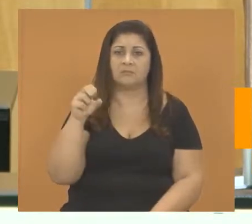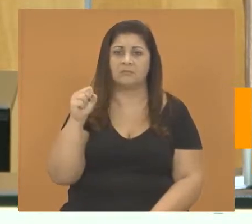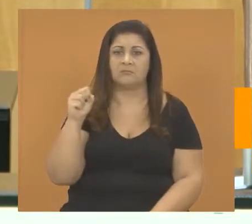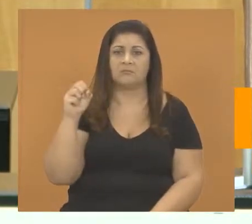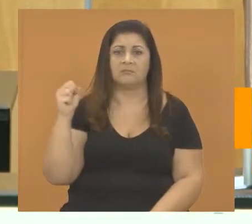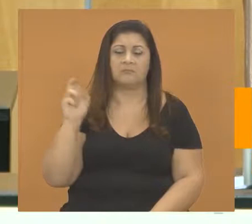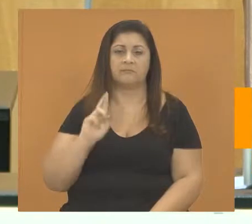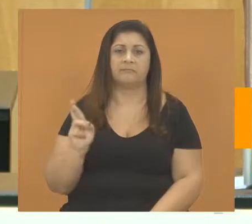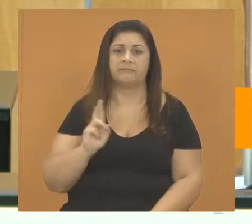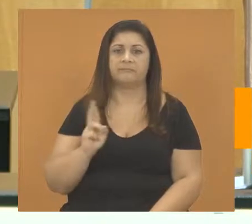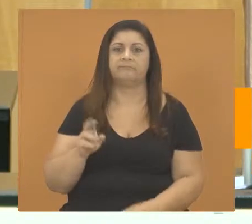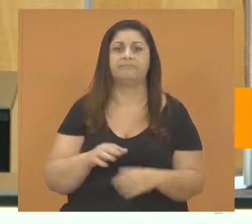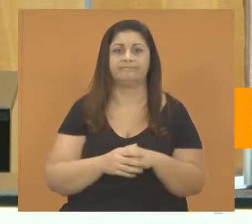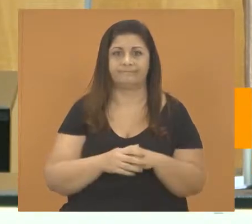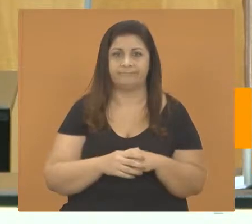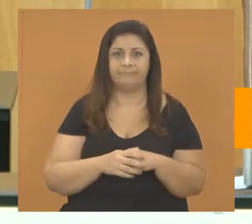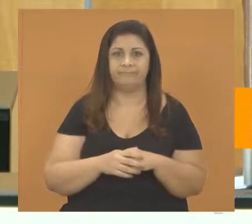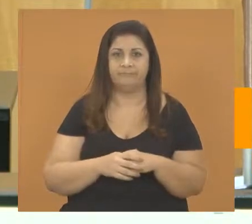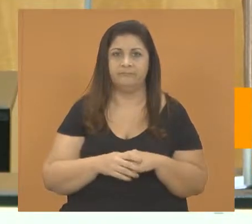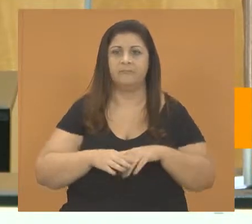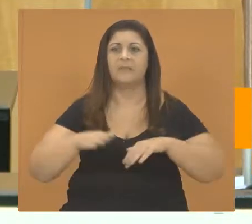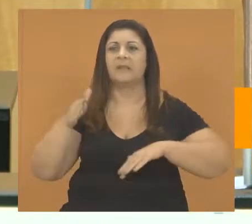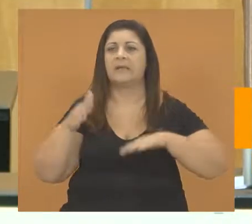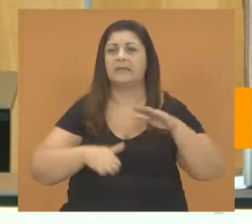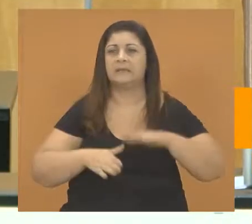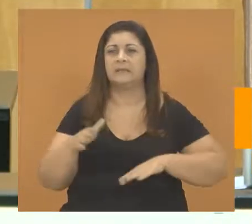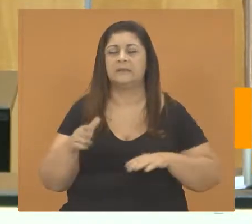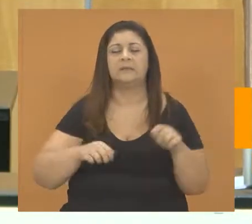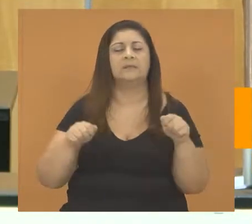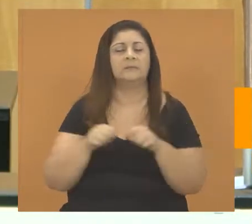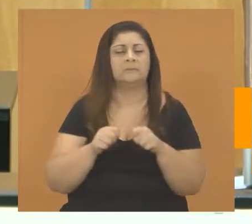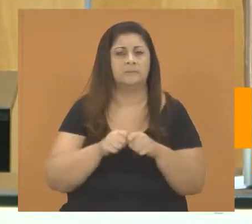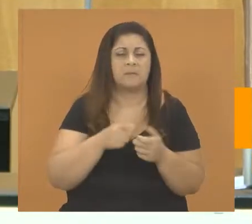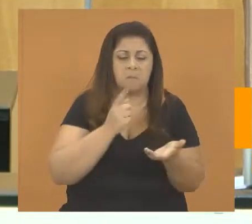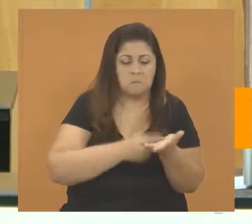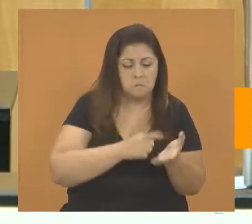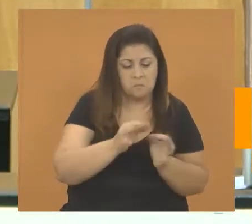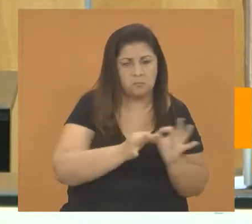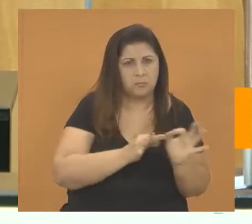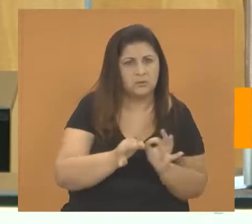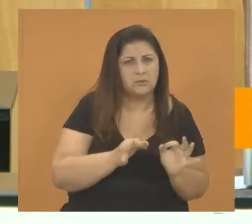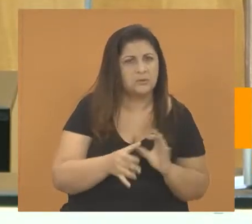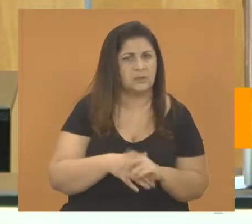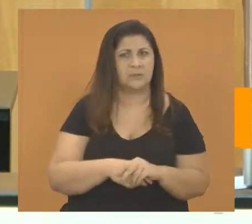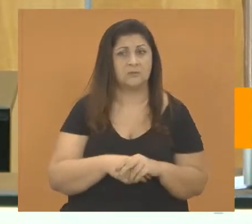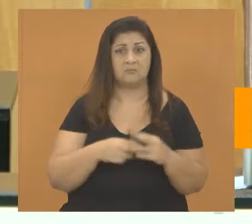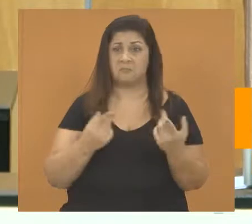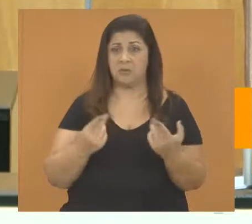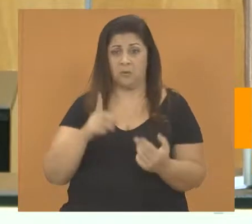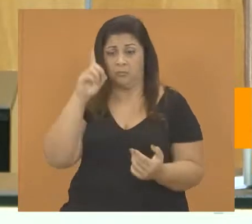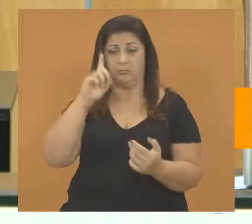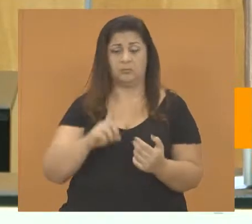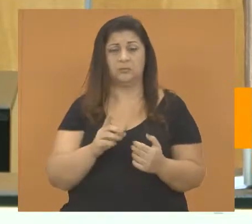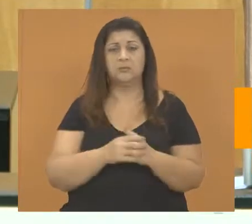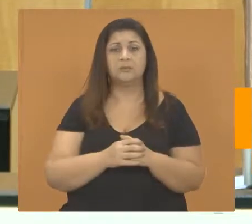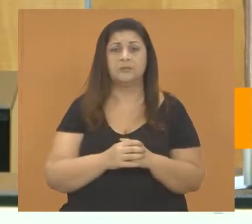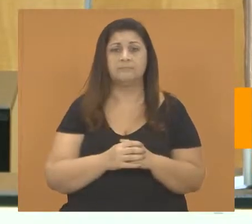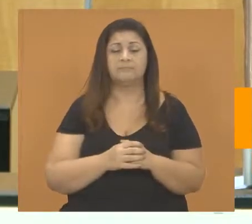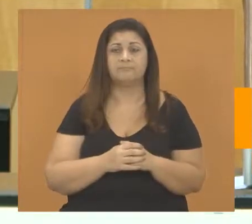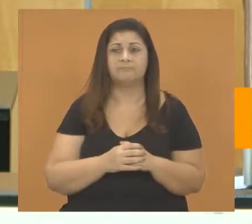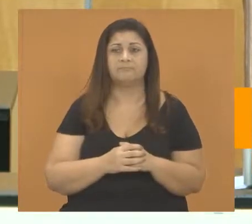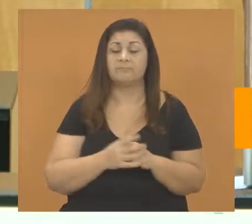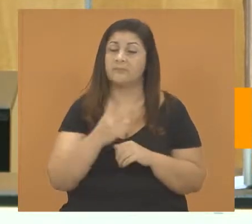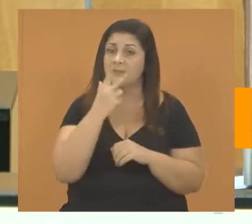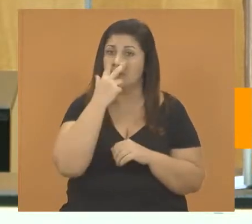muitas das vezes eu fiz projetos do setor o trabalho organizei os coisas como se fosse diretor então